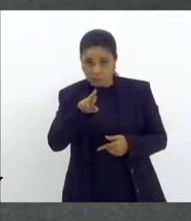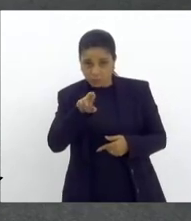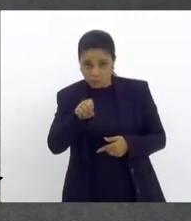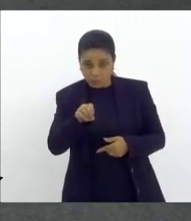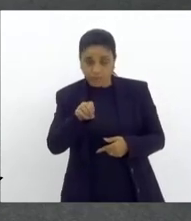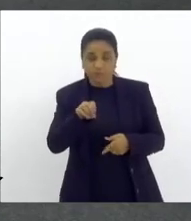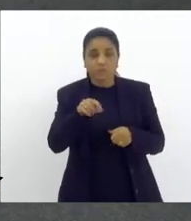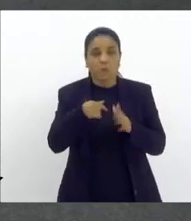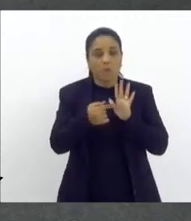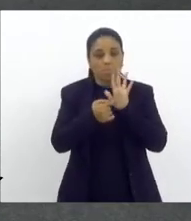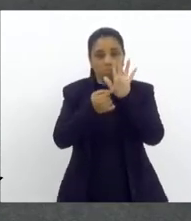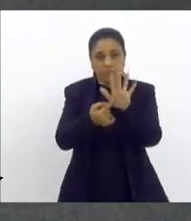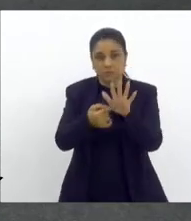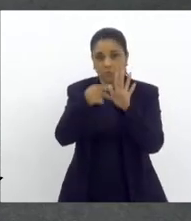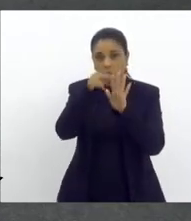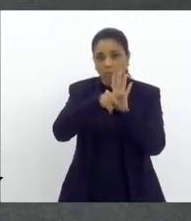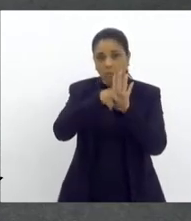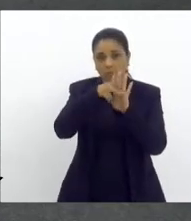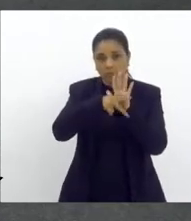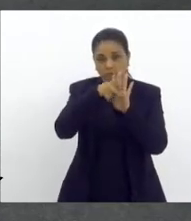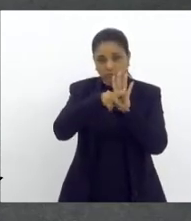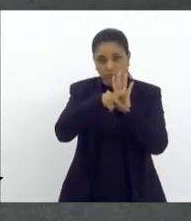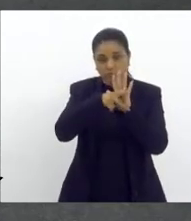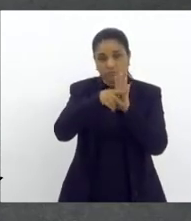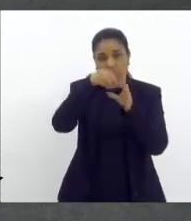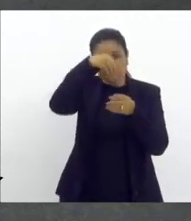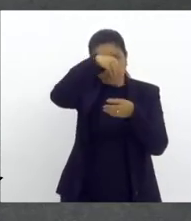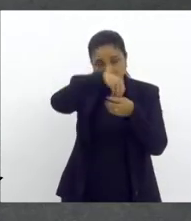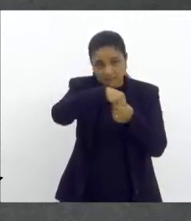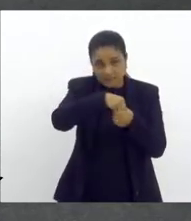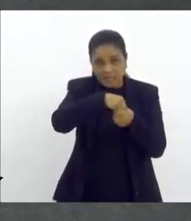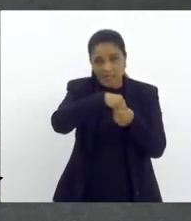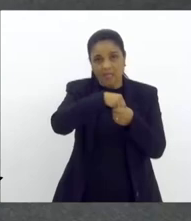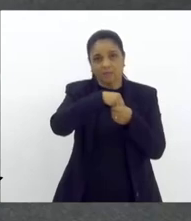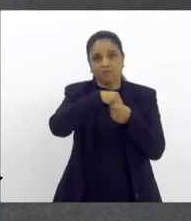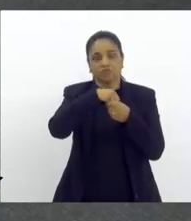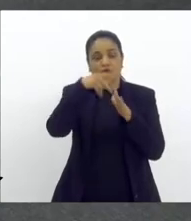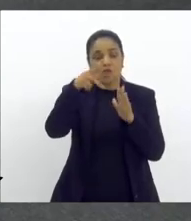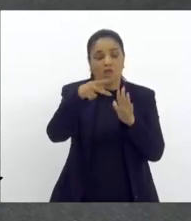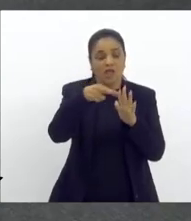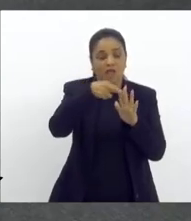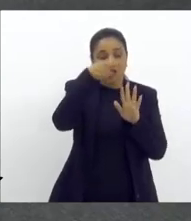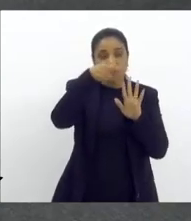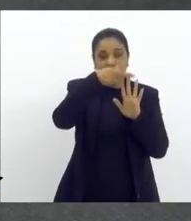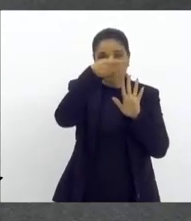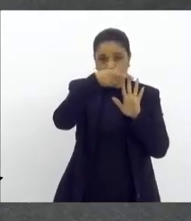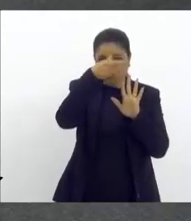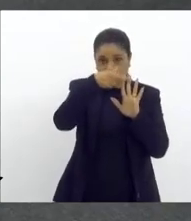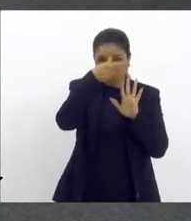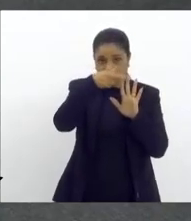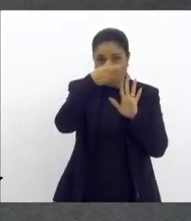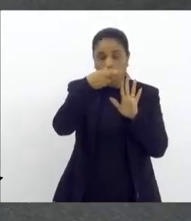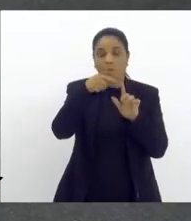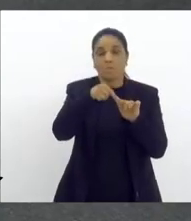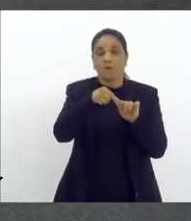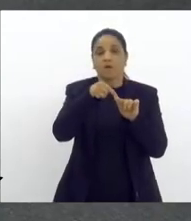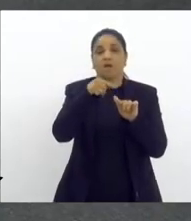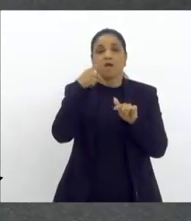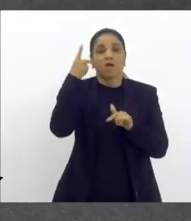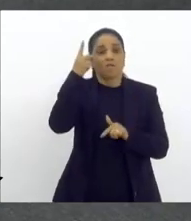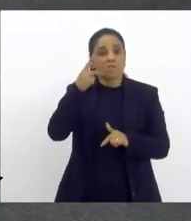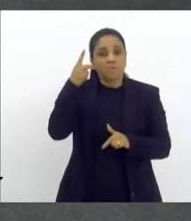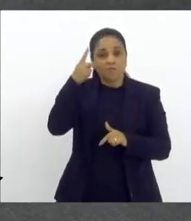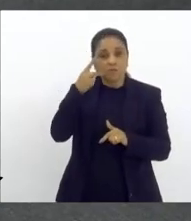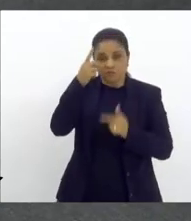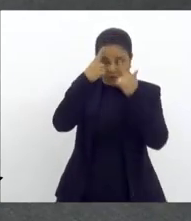de um projeto para interno da casa um projeto de resolução para considerar a violência política de